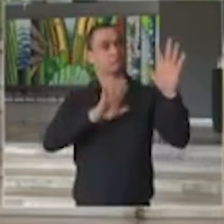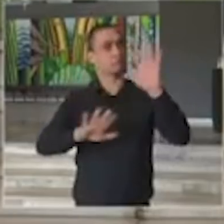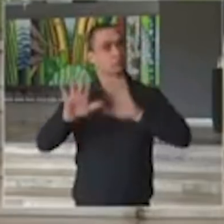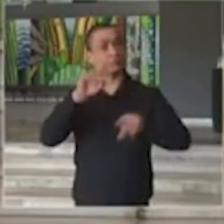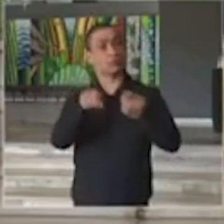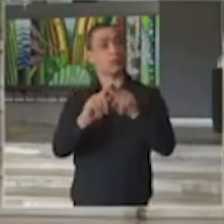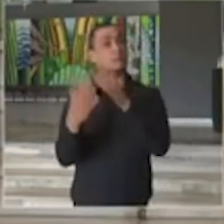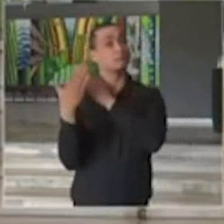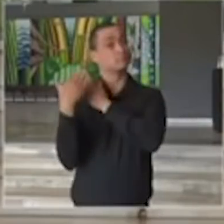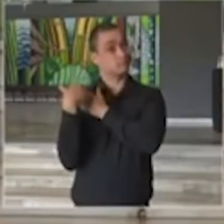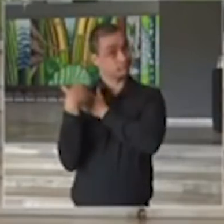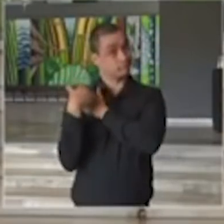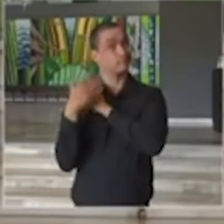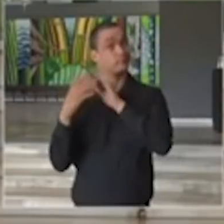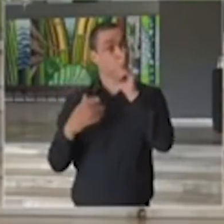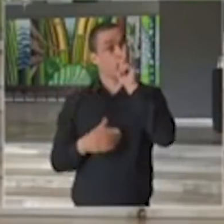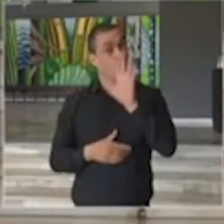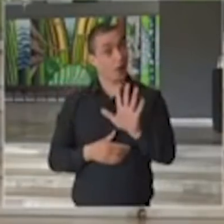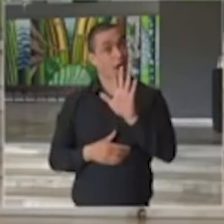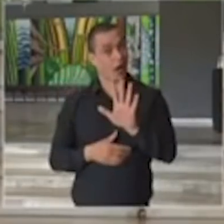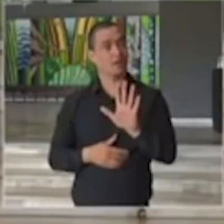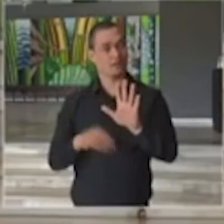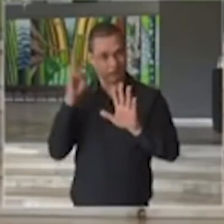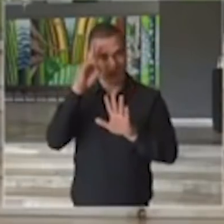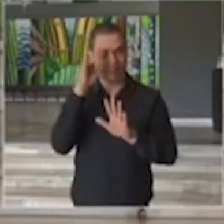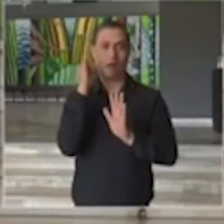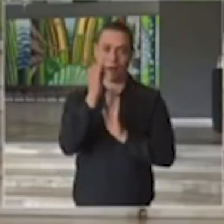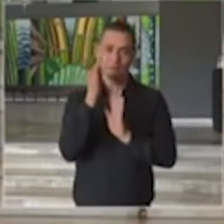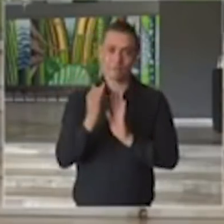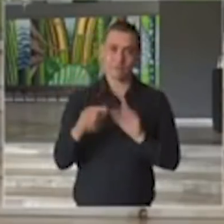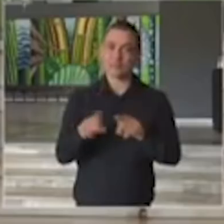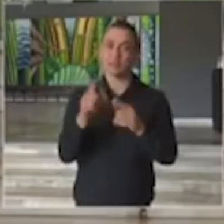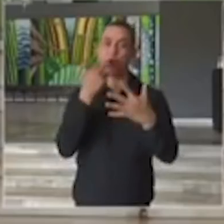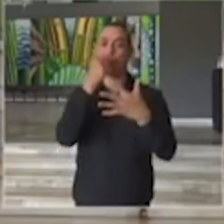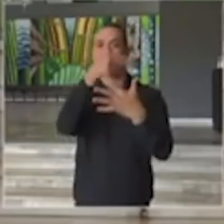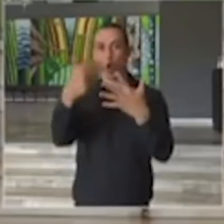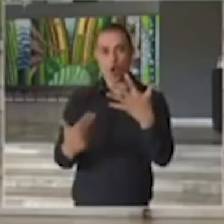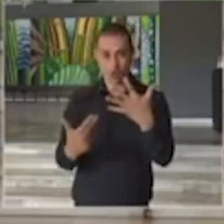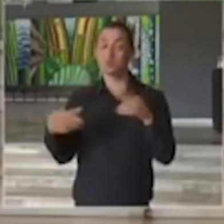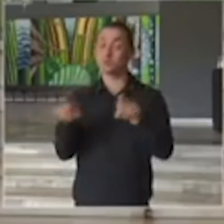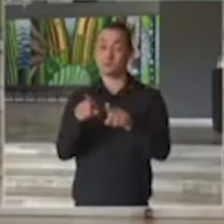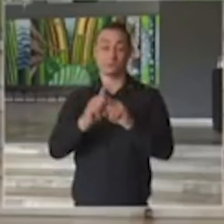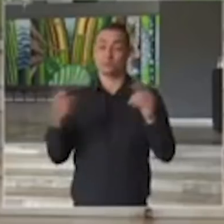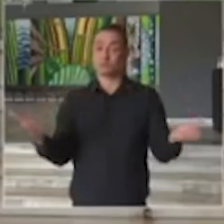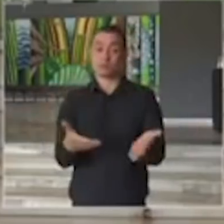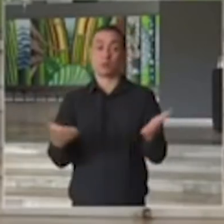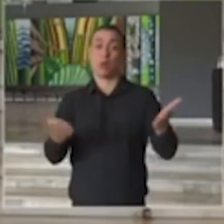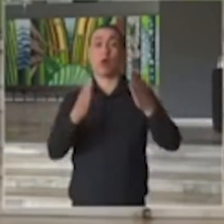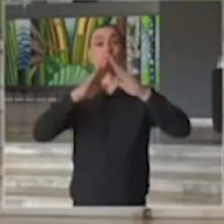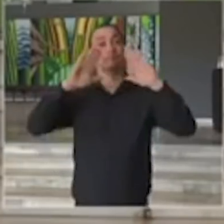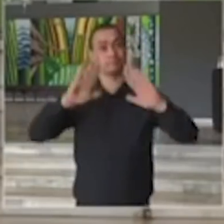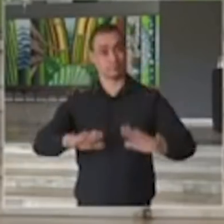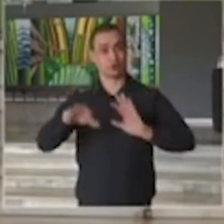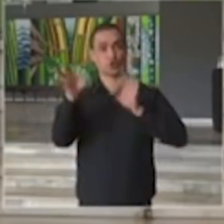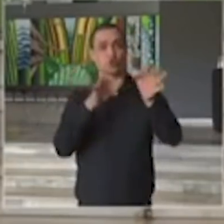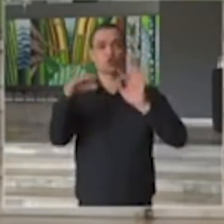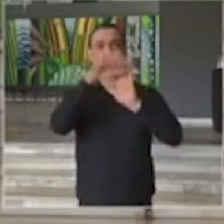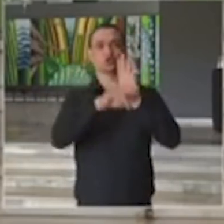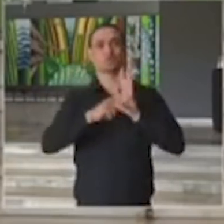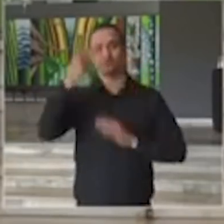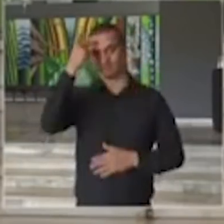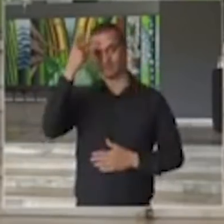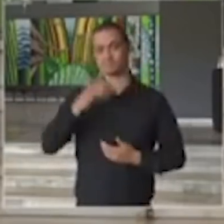prudência e com cuidado como sempre recomendamos nas fases e nesta etapa das quarentenas do